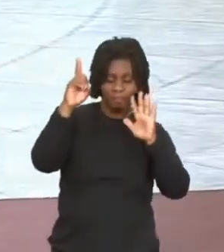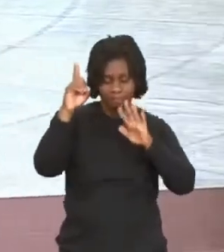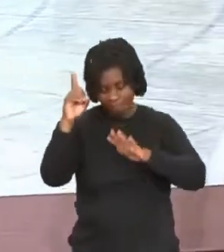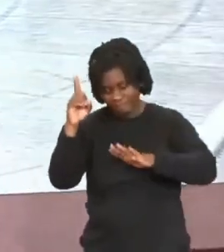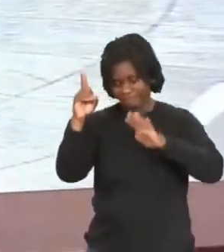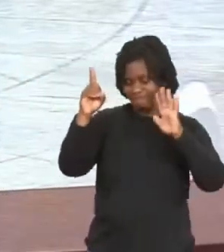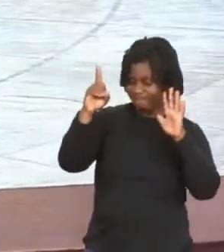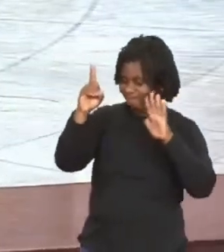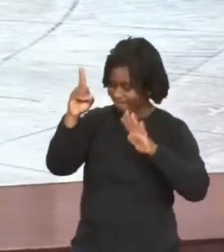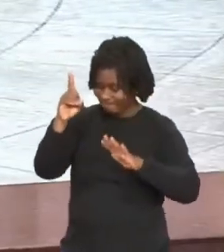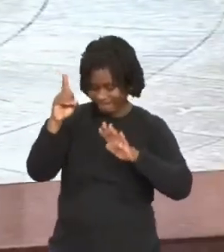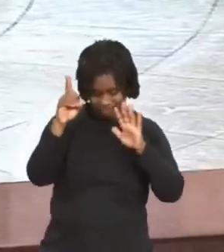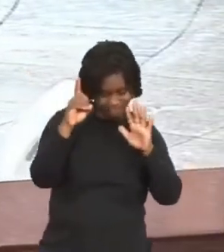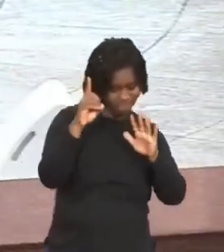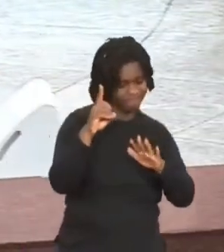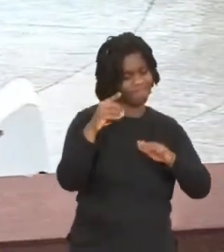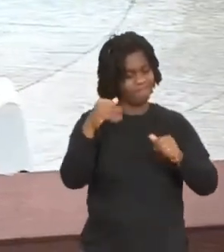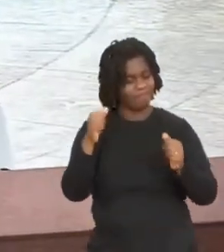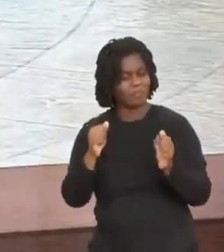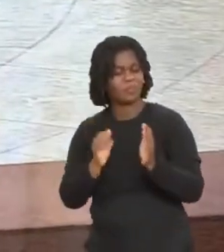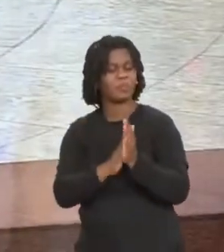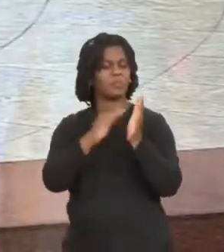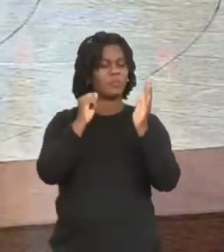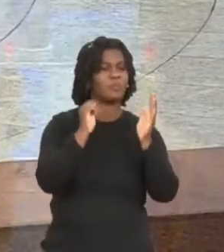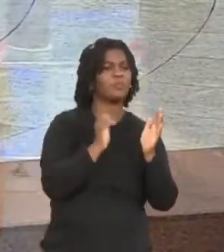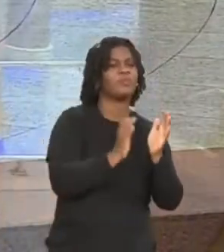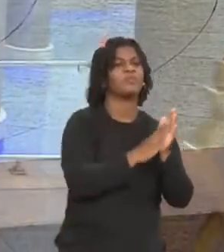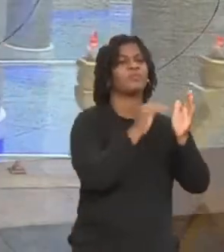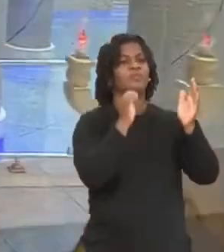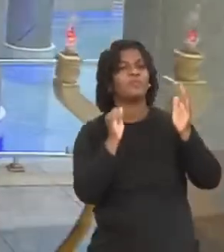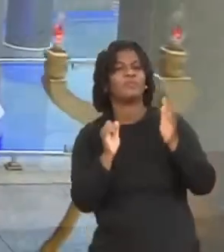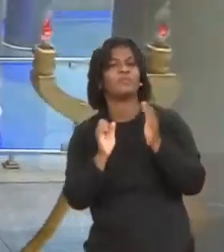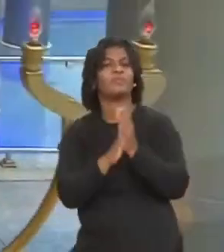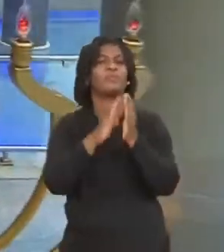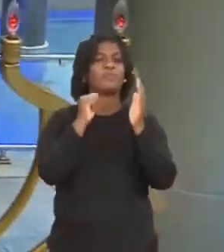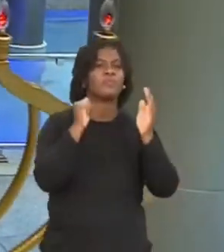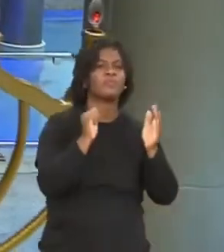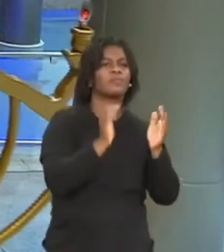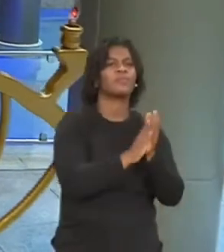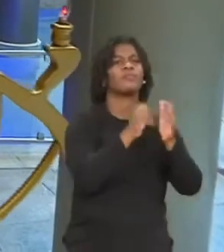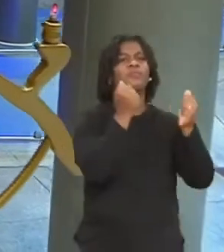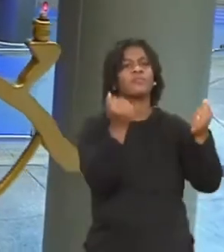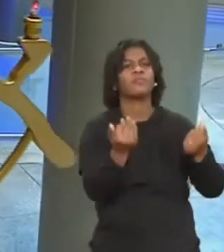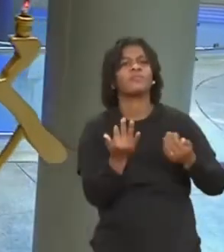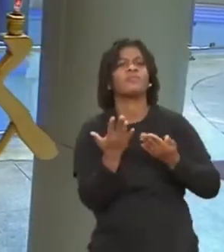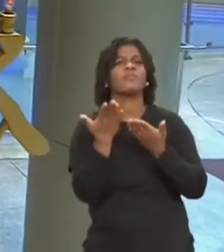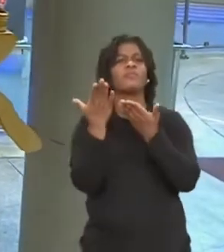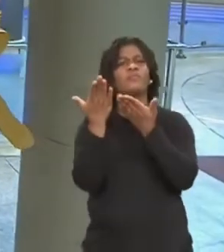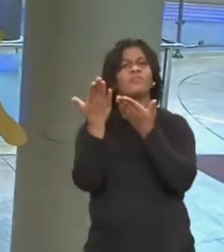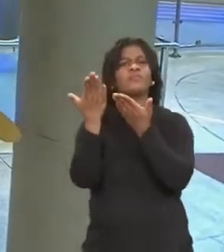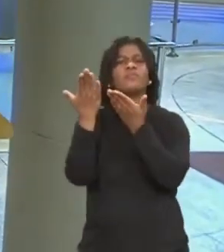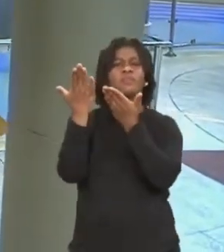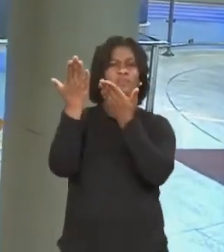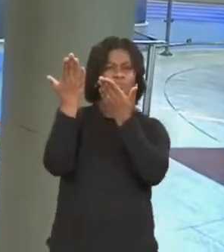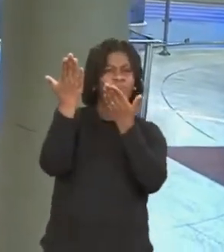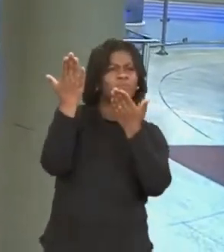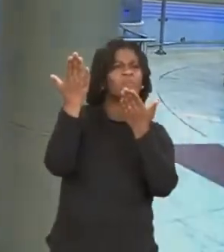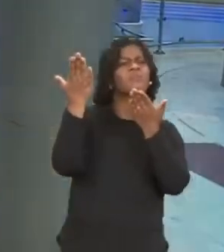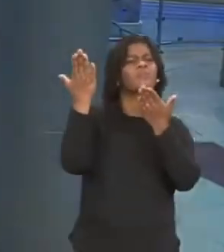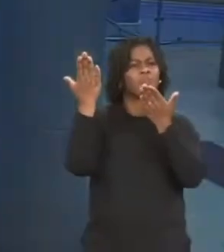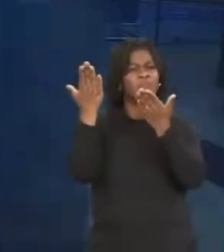agora. Te rendemos louvores. Te rendemos louvores. Pega os jornais, por